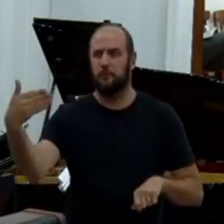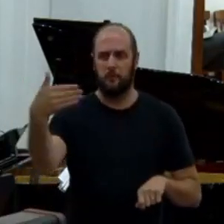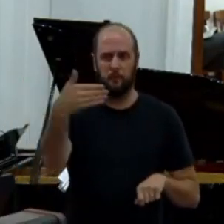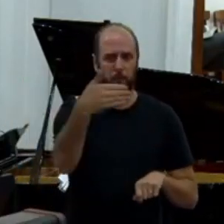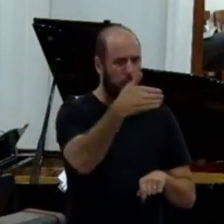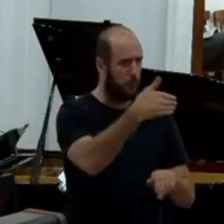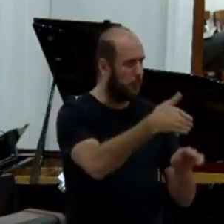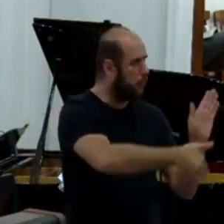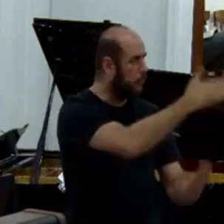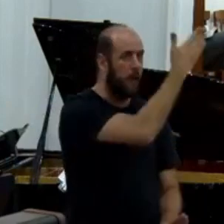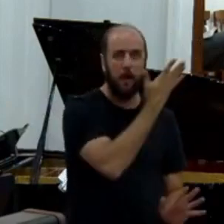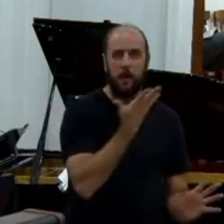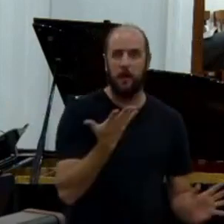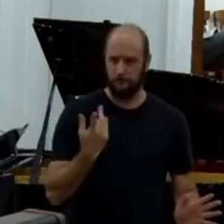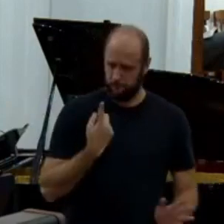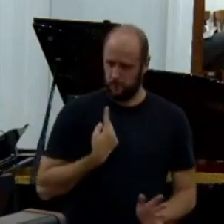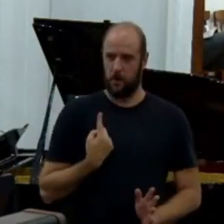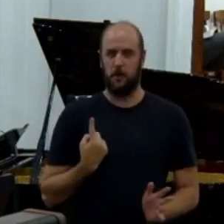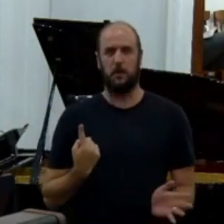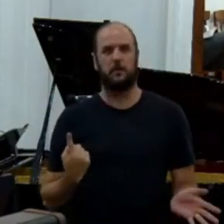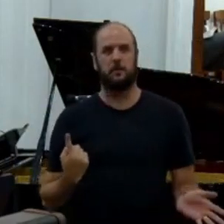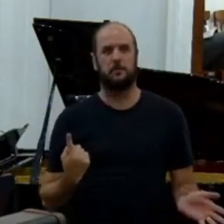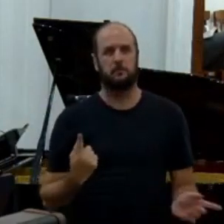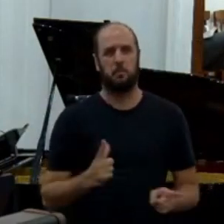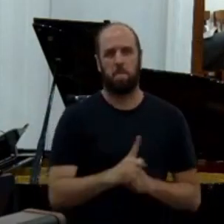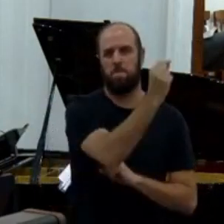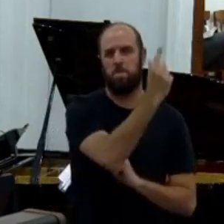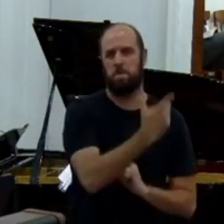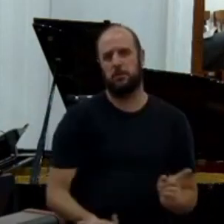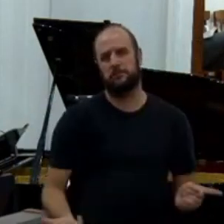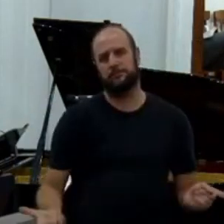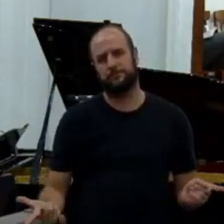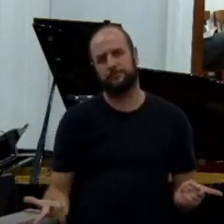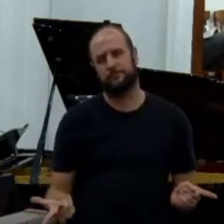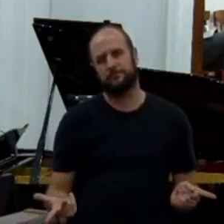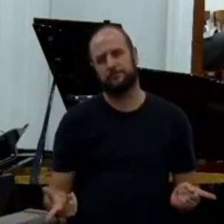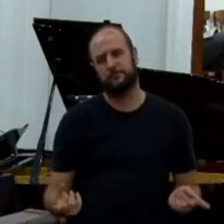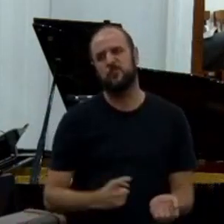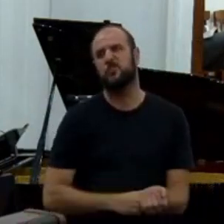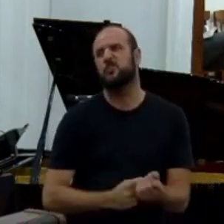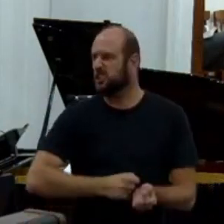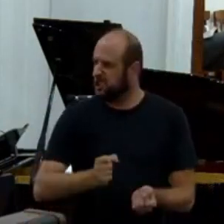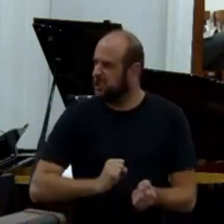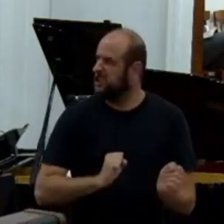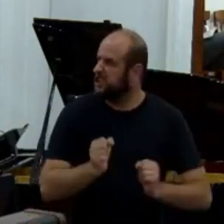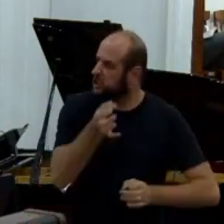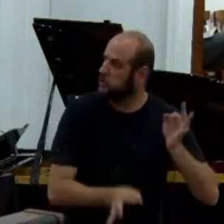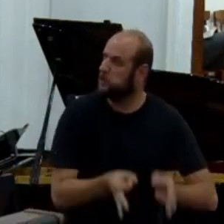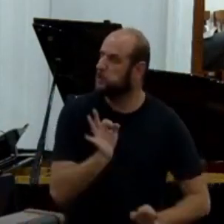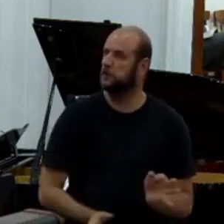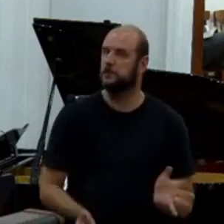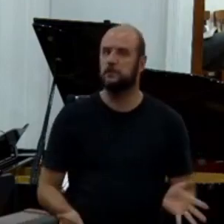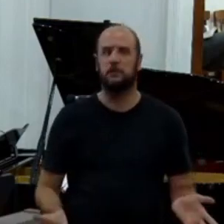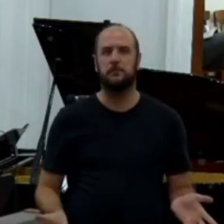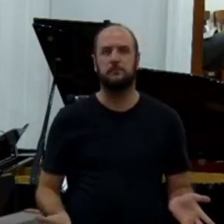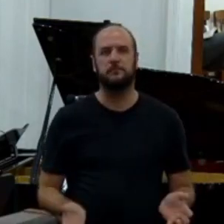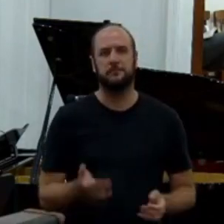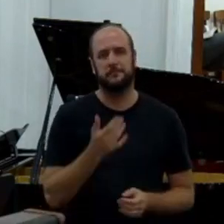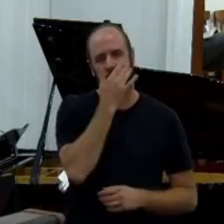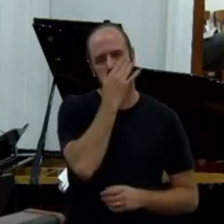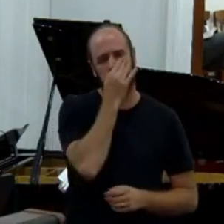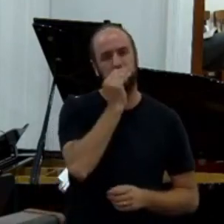para trás. Ira justa, não é verdade? Ira justa. Vamos aprender sobre ela.